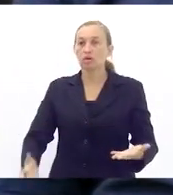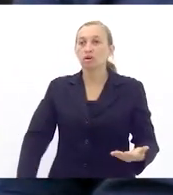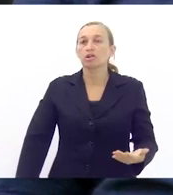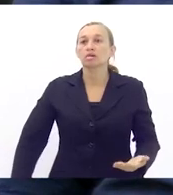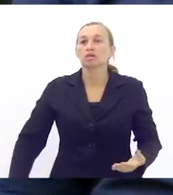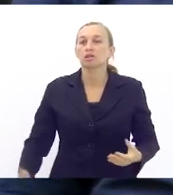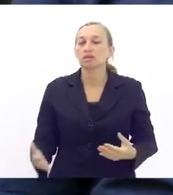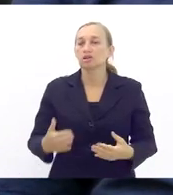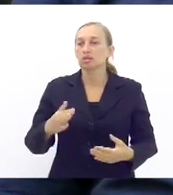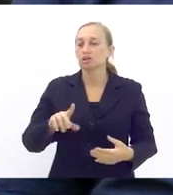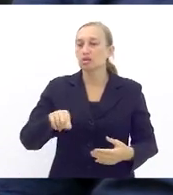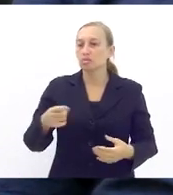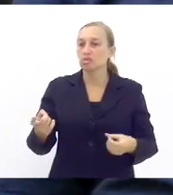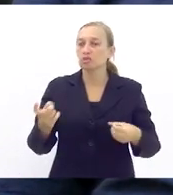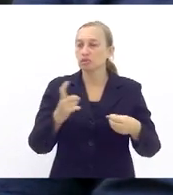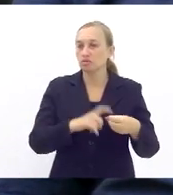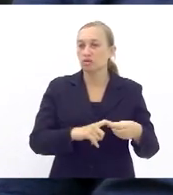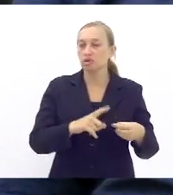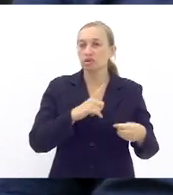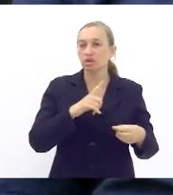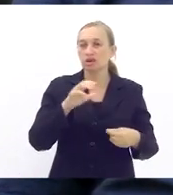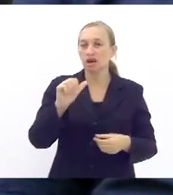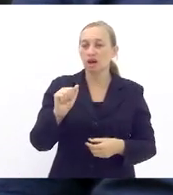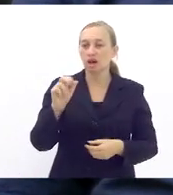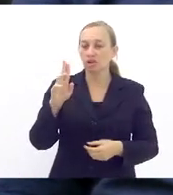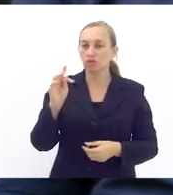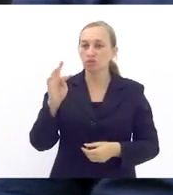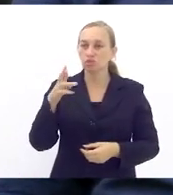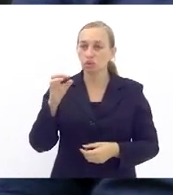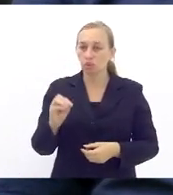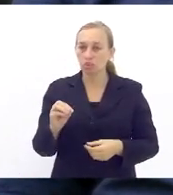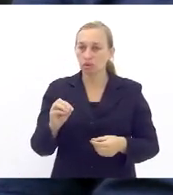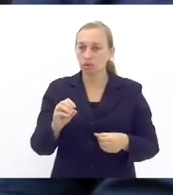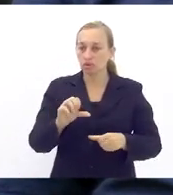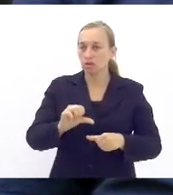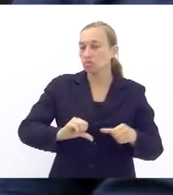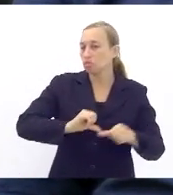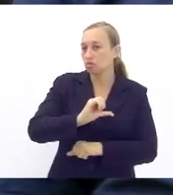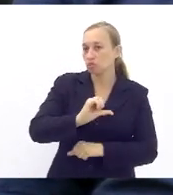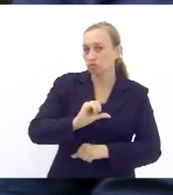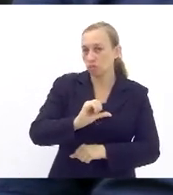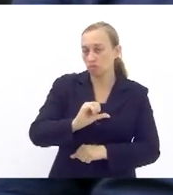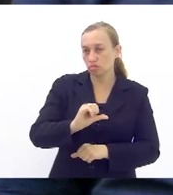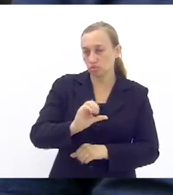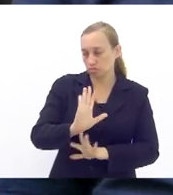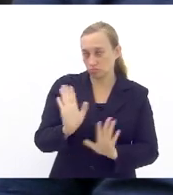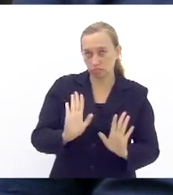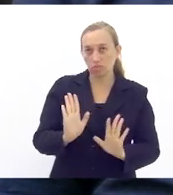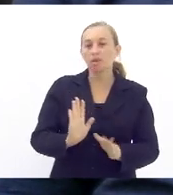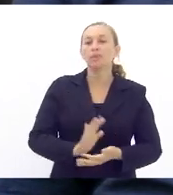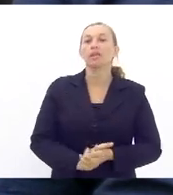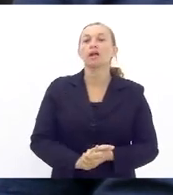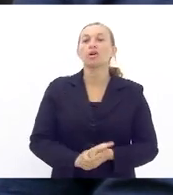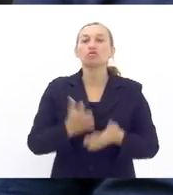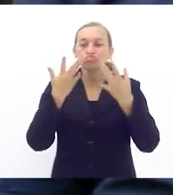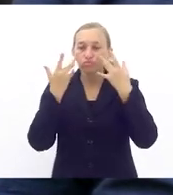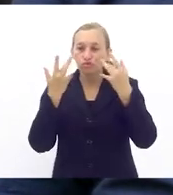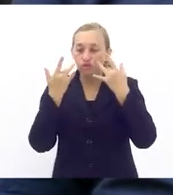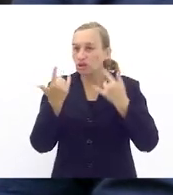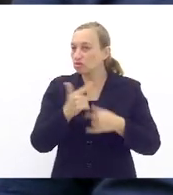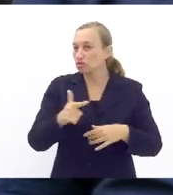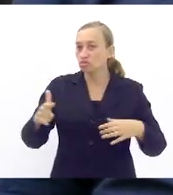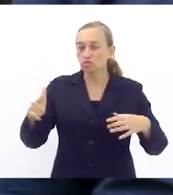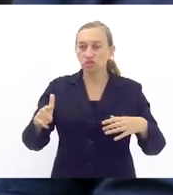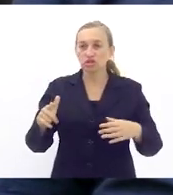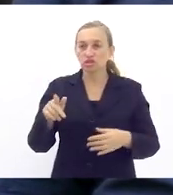de volta depois você sobra um auditório aquilo não era mais um teatro a gente não poderia mais utilizar Aquilo é o teatro não tinha sinalização